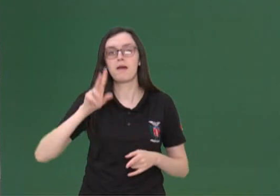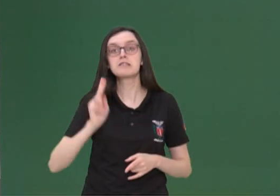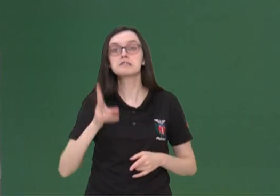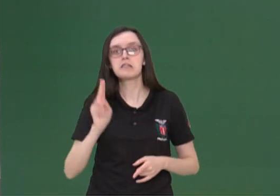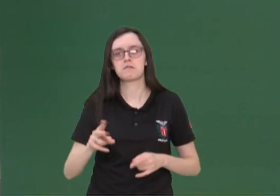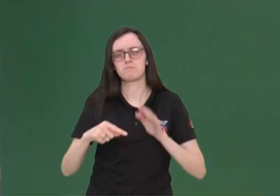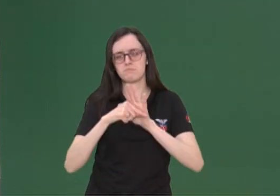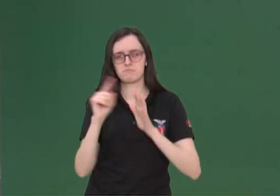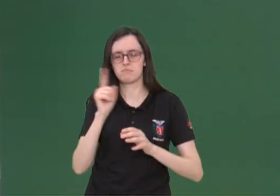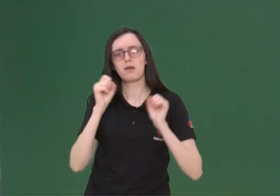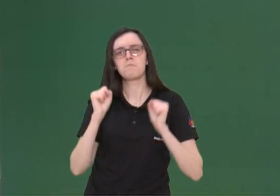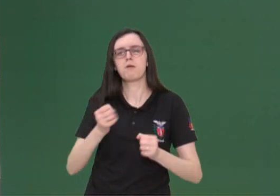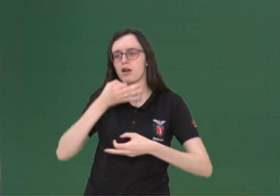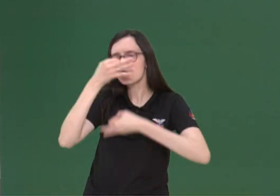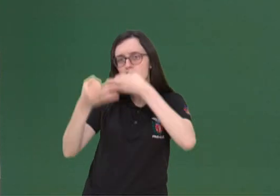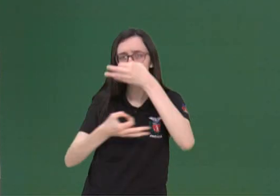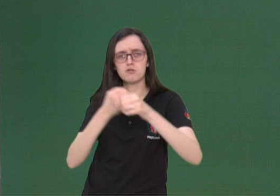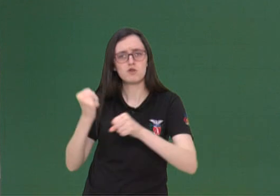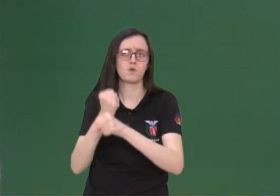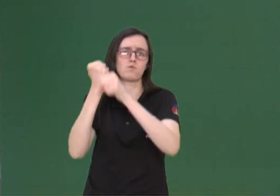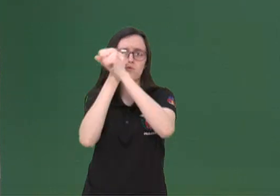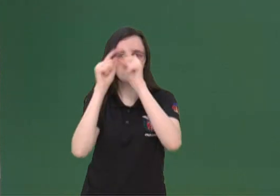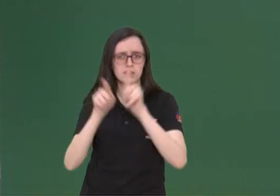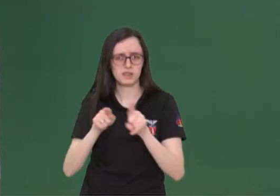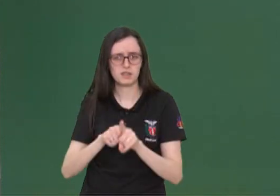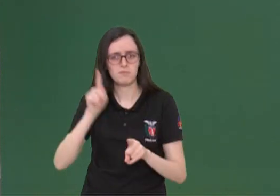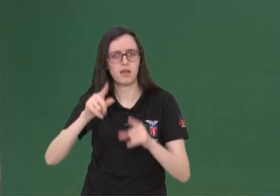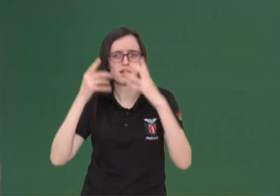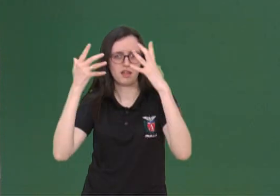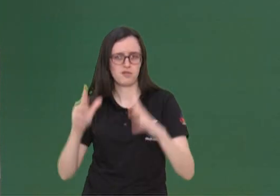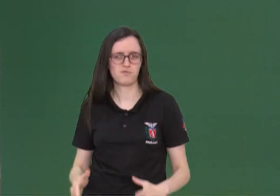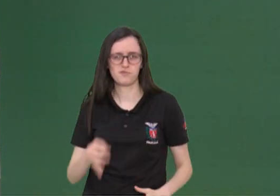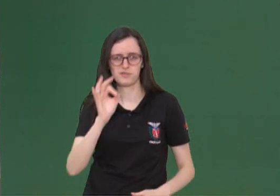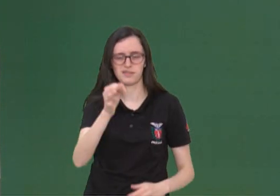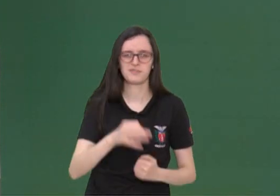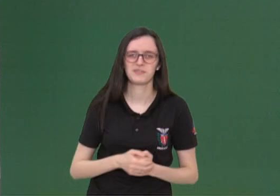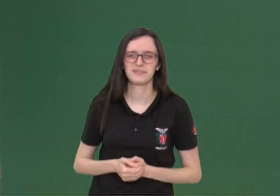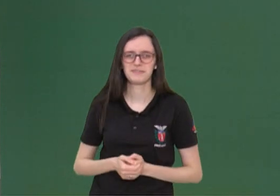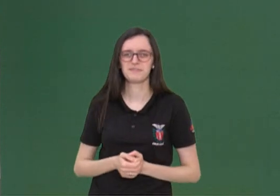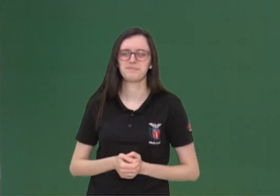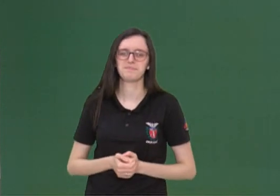sempre negativo, pode ser uma crítica construtiva também, um elogio, certo?